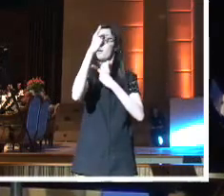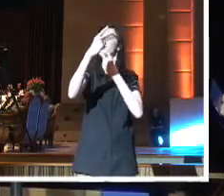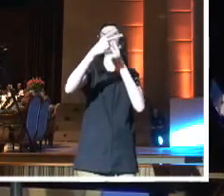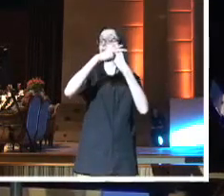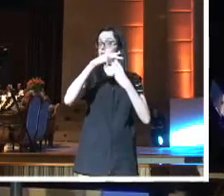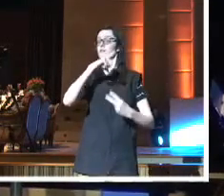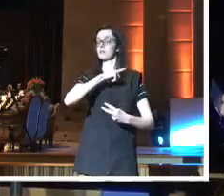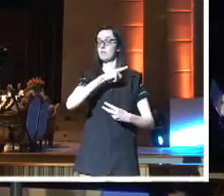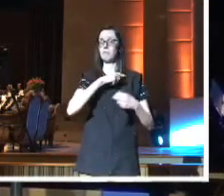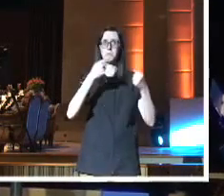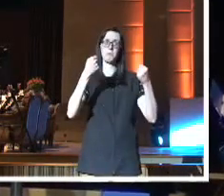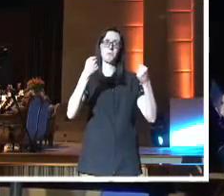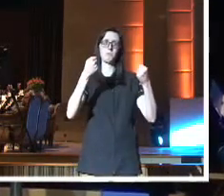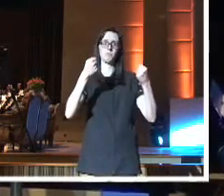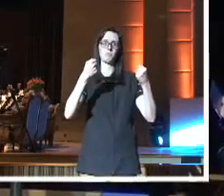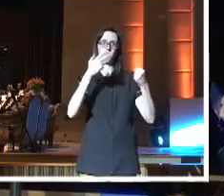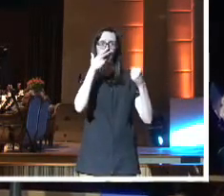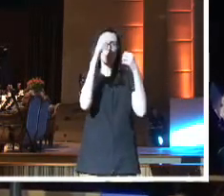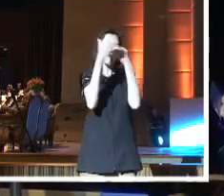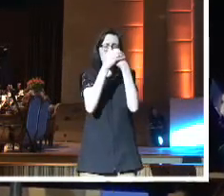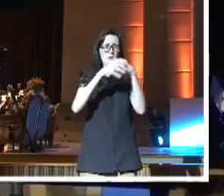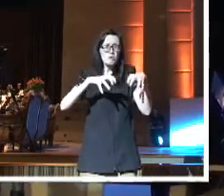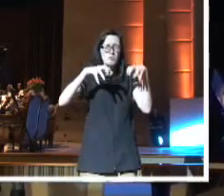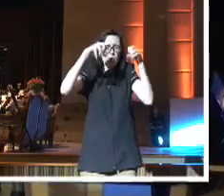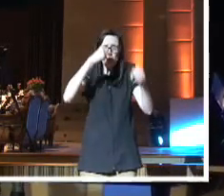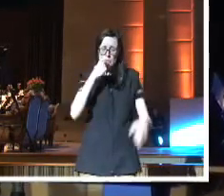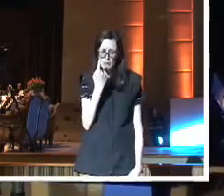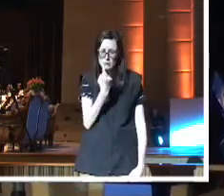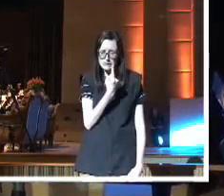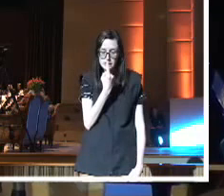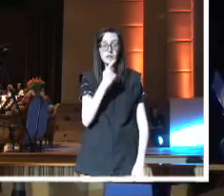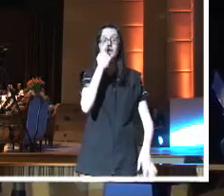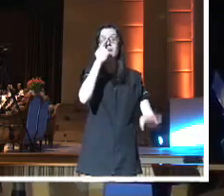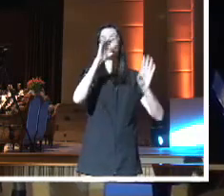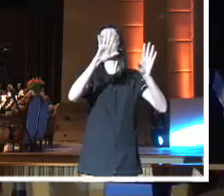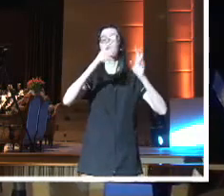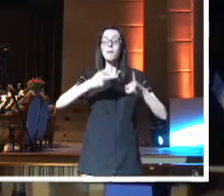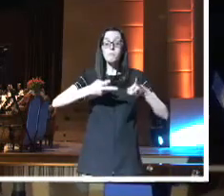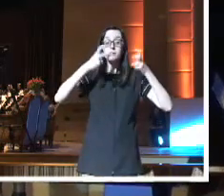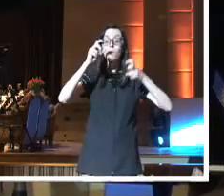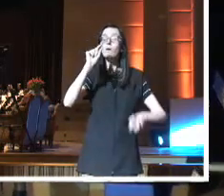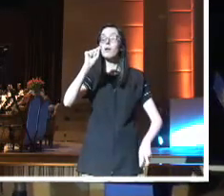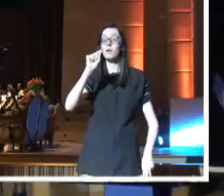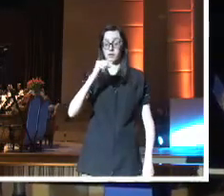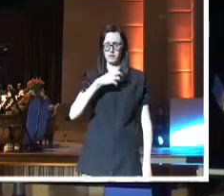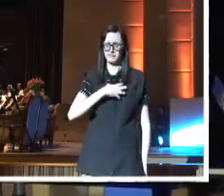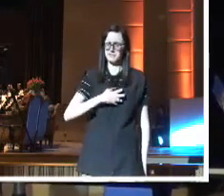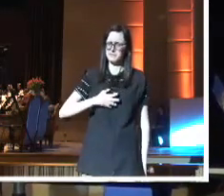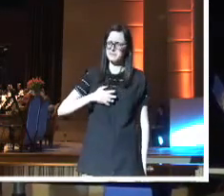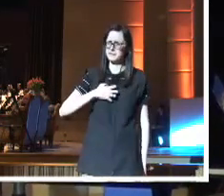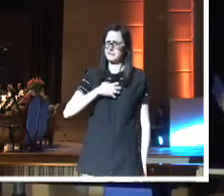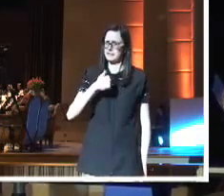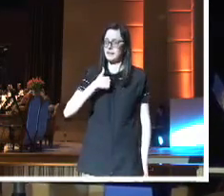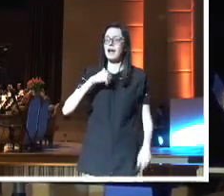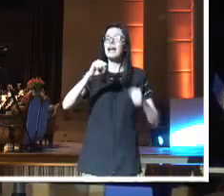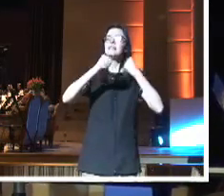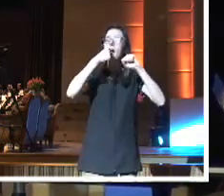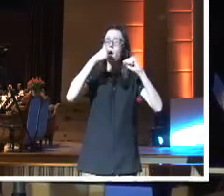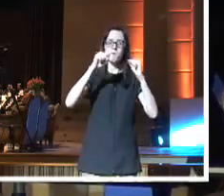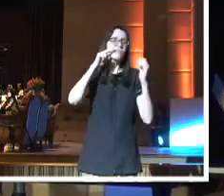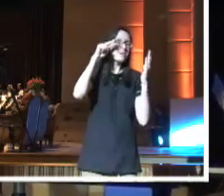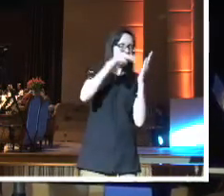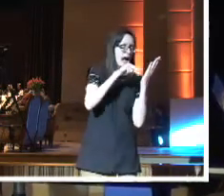aquilo que a gente vai aprender é que o grande sentimento que esses salmos